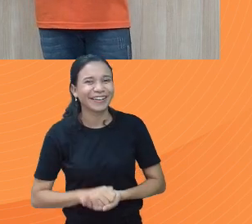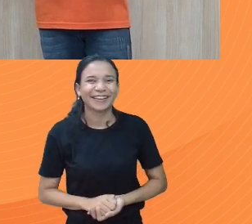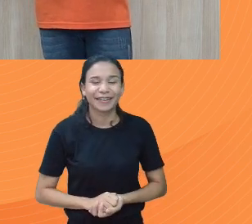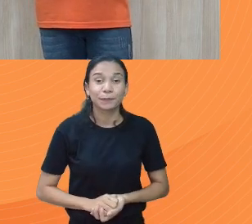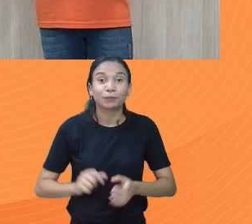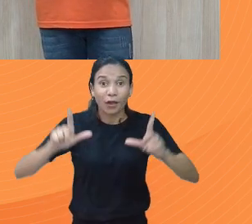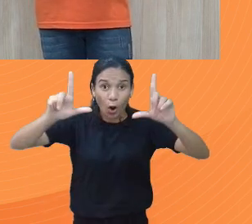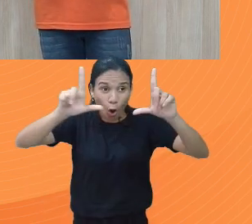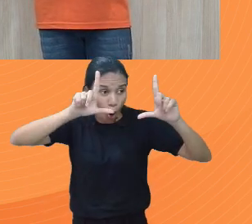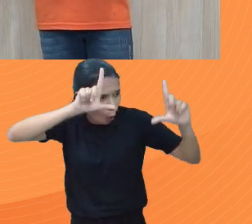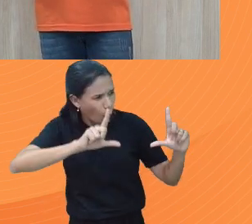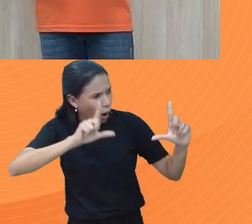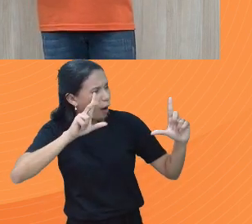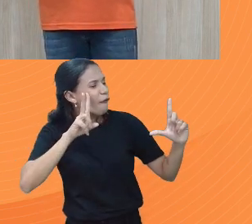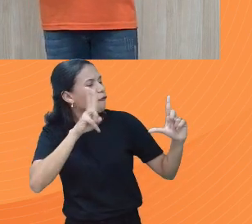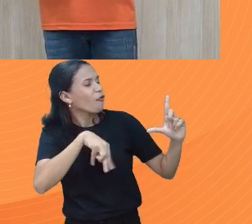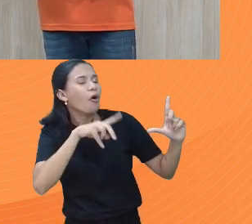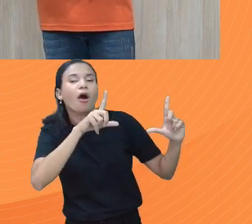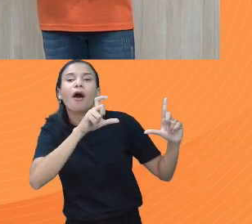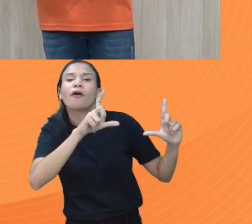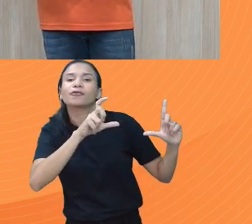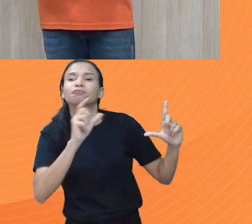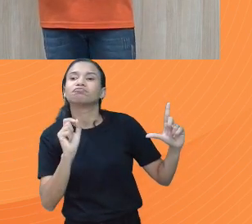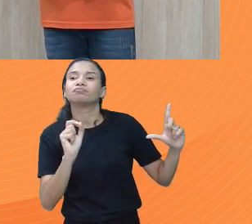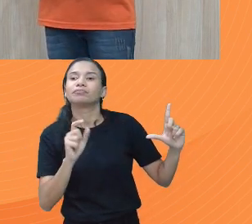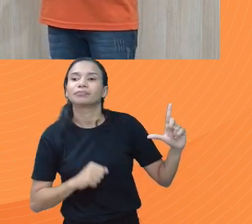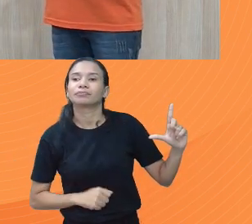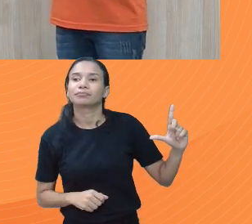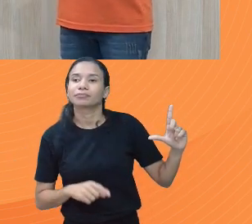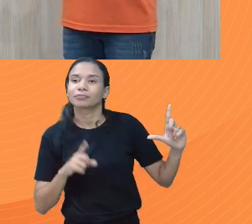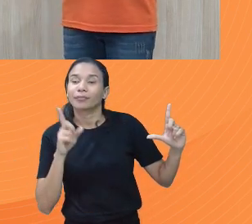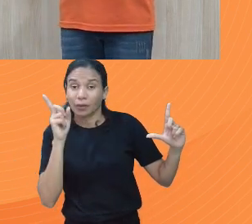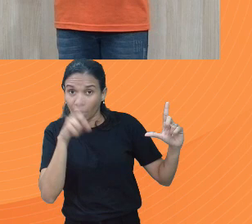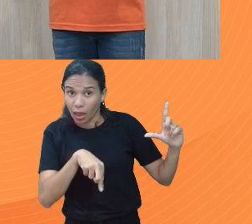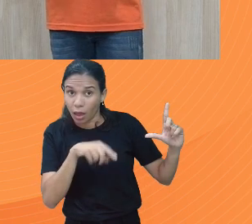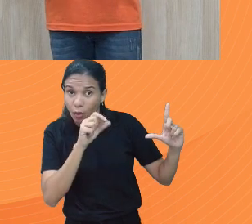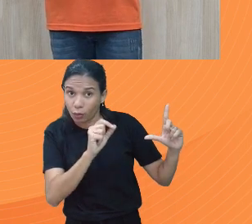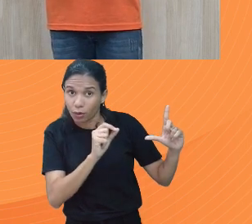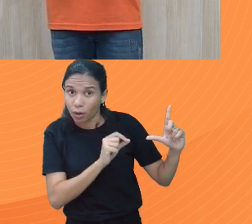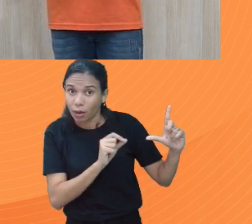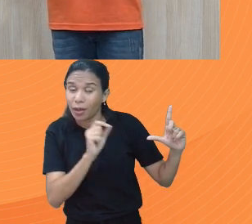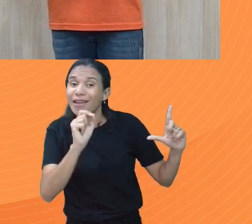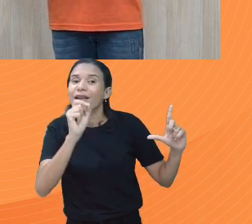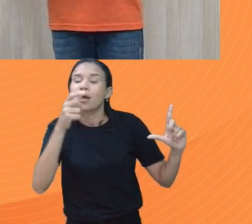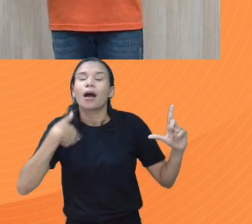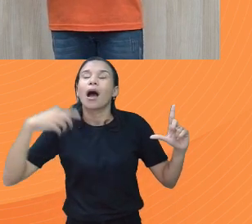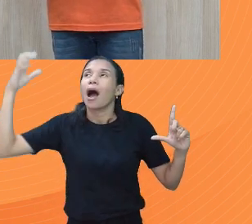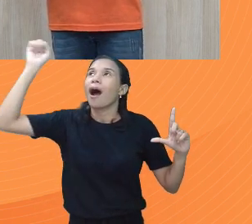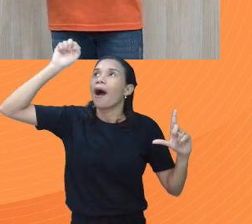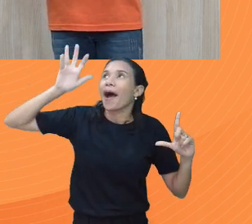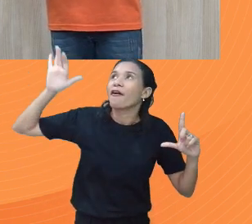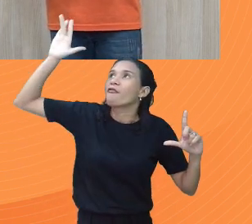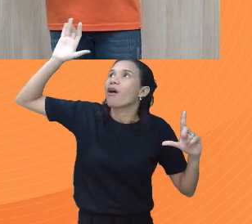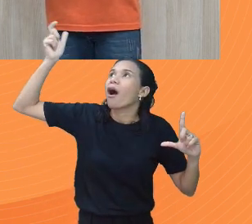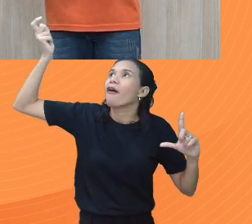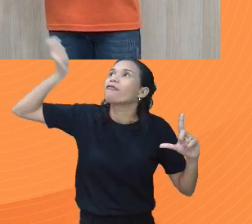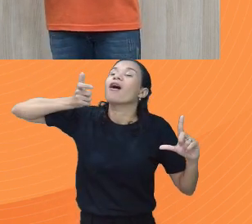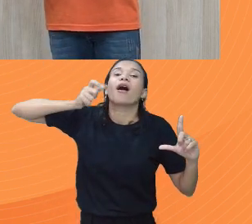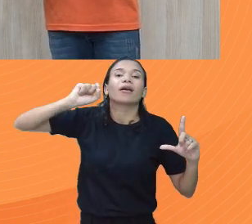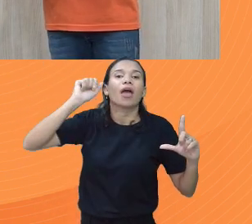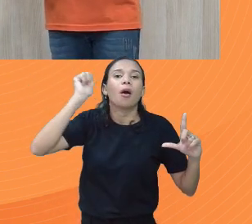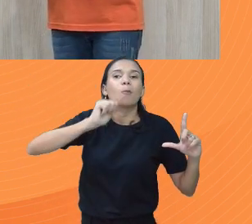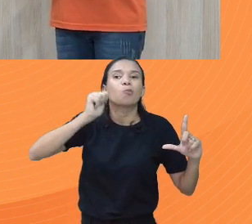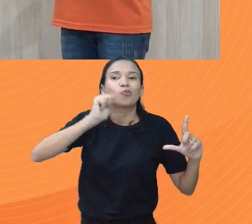Leitura de imagem. Olha a figura. O balãozinho está direcionado para quem? Para